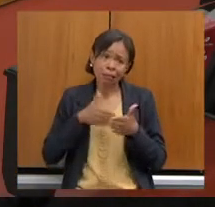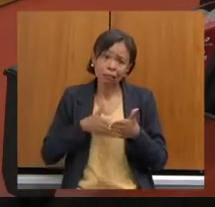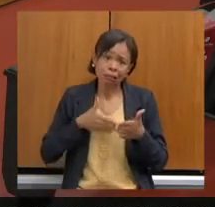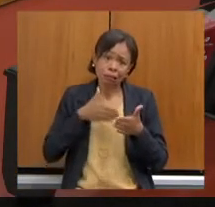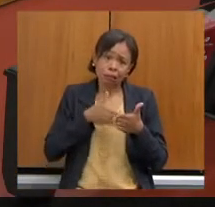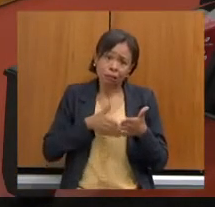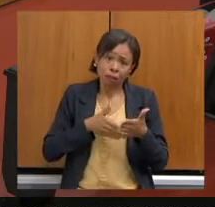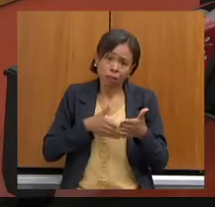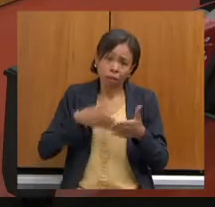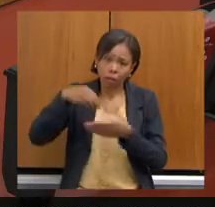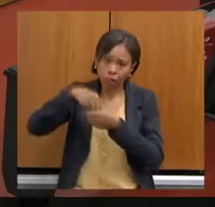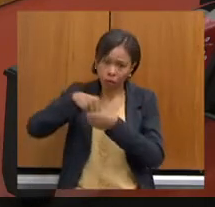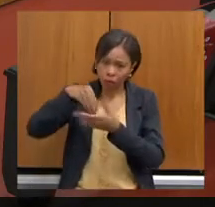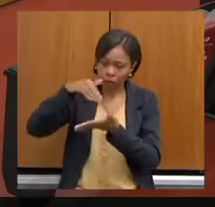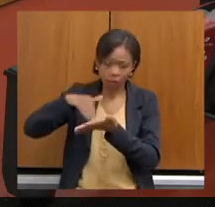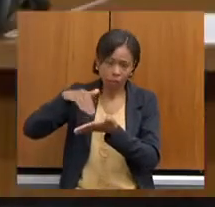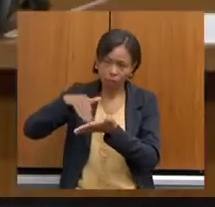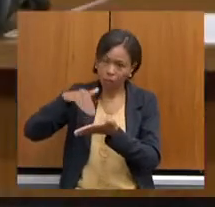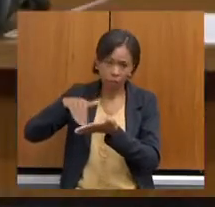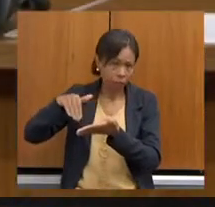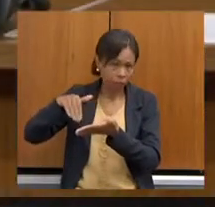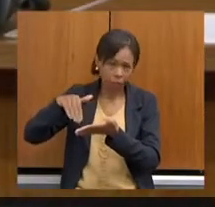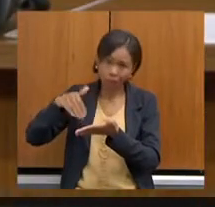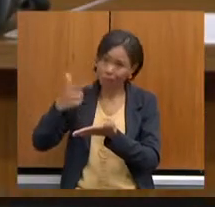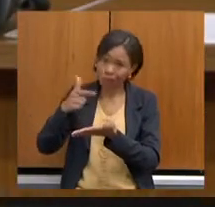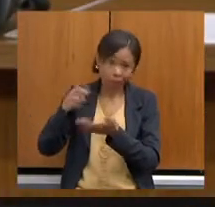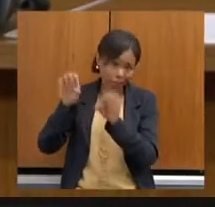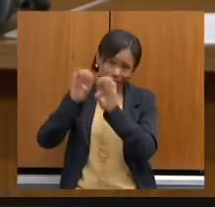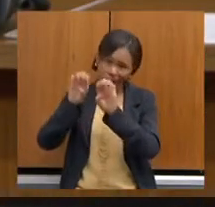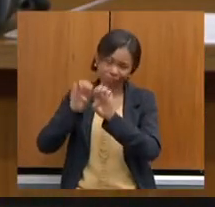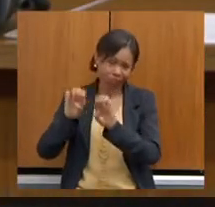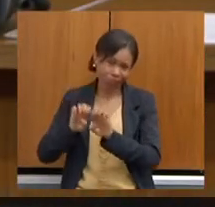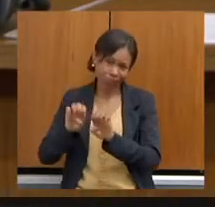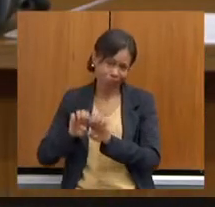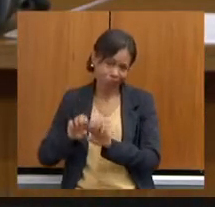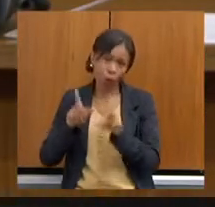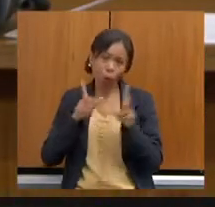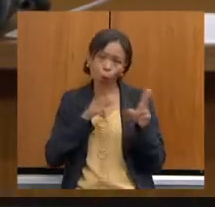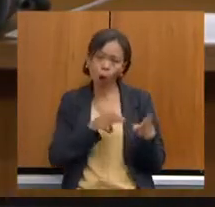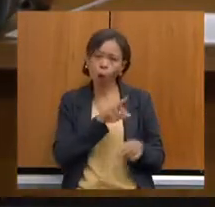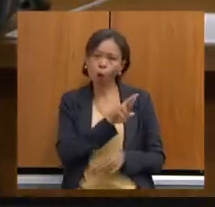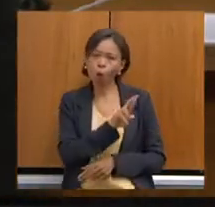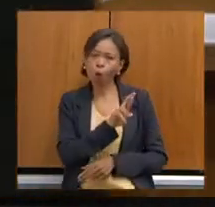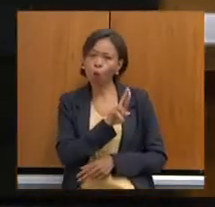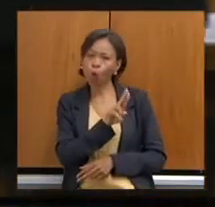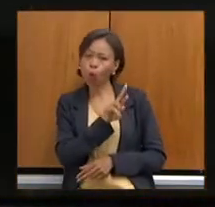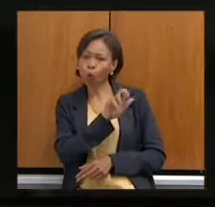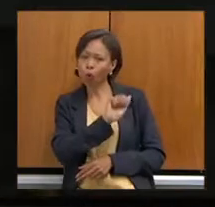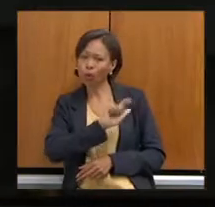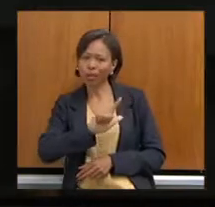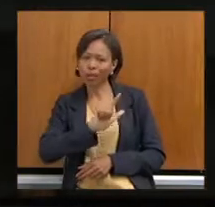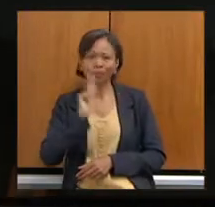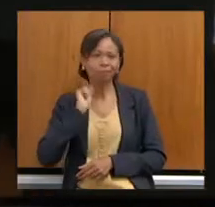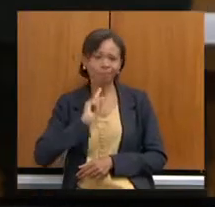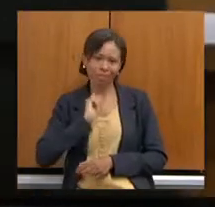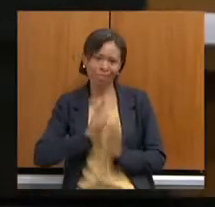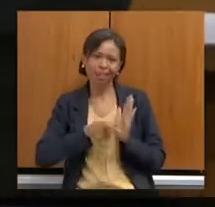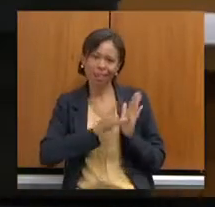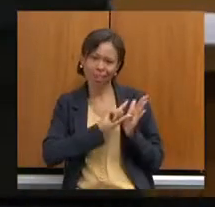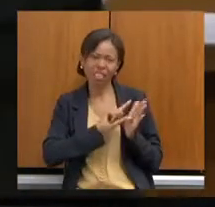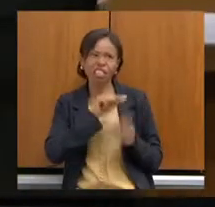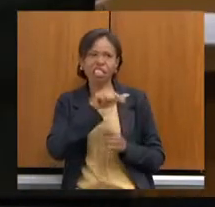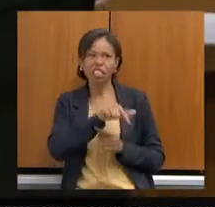nós não temos a secretaria é a mesma estrutura que tinha rural minas então e no seu áudio agora um